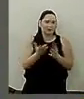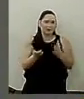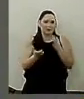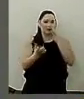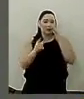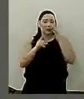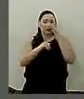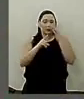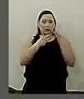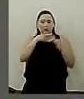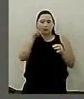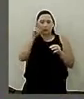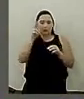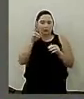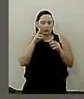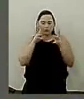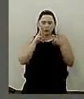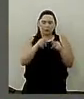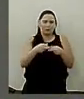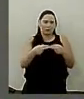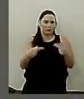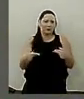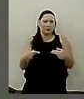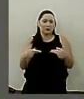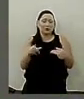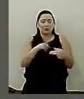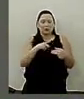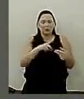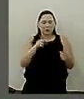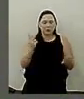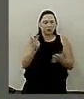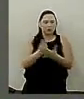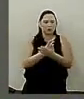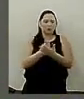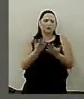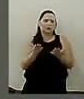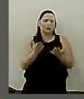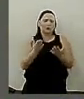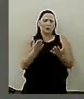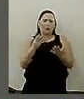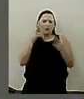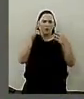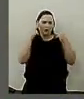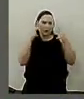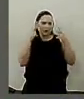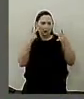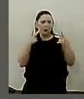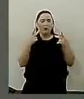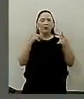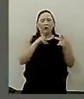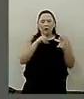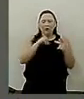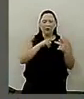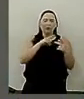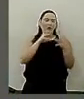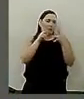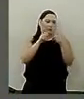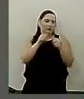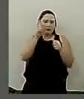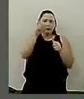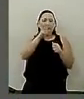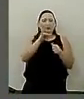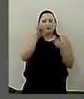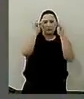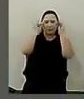de todas as coisas, que elas não acontecem de forma aleatória, mas lhe obedecem.